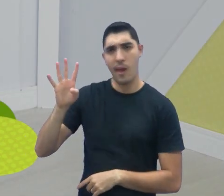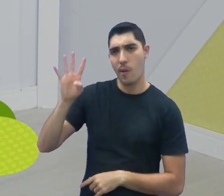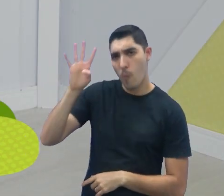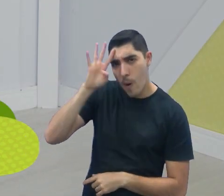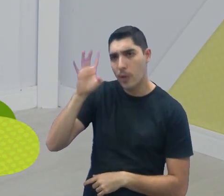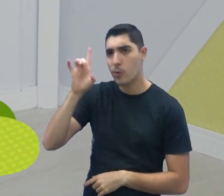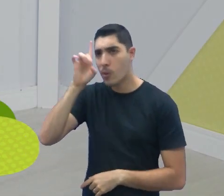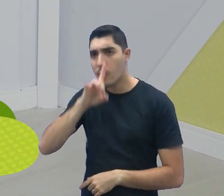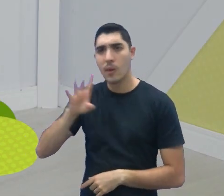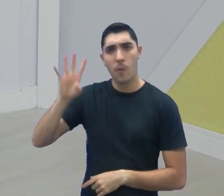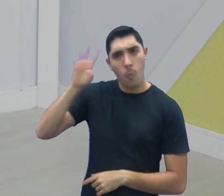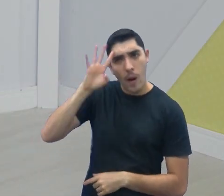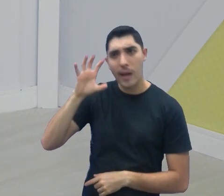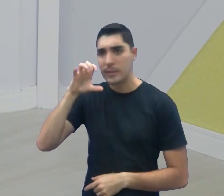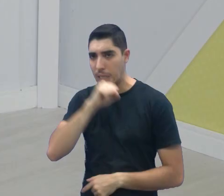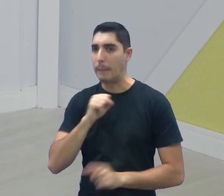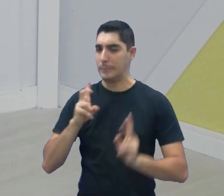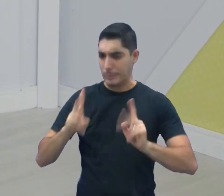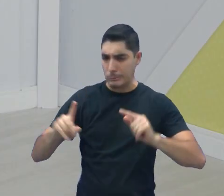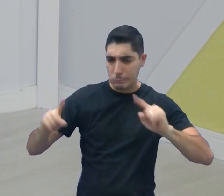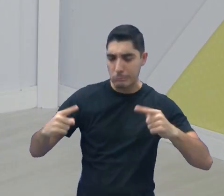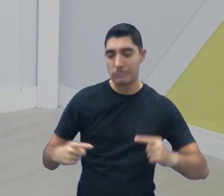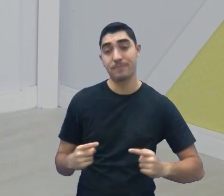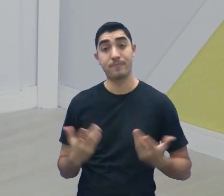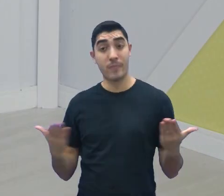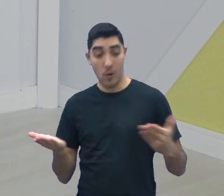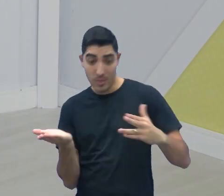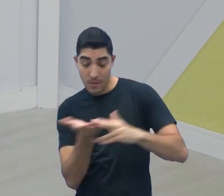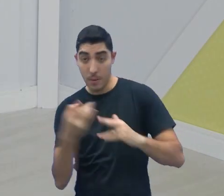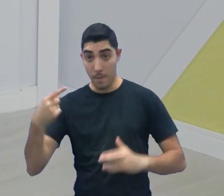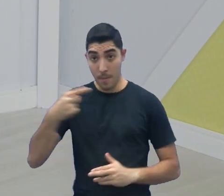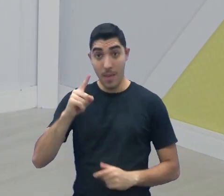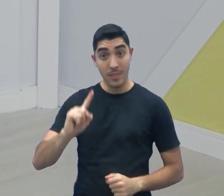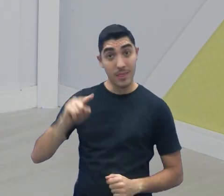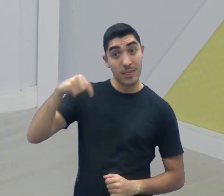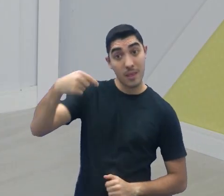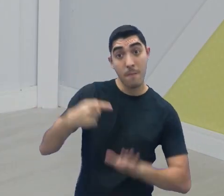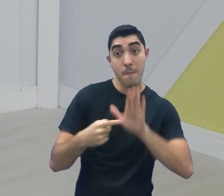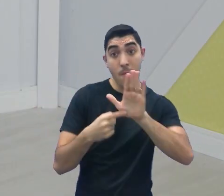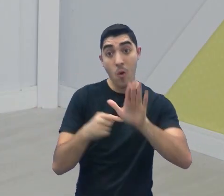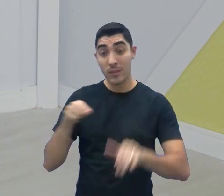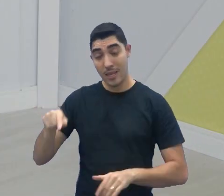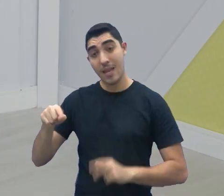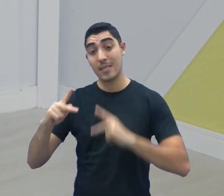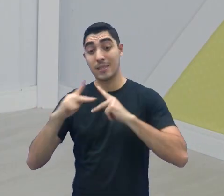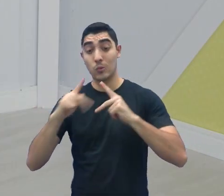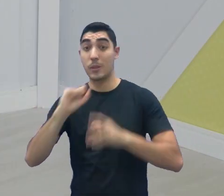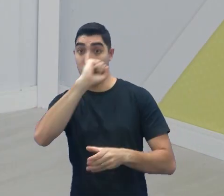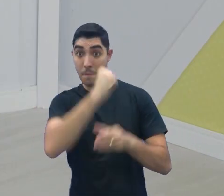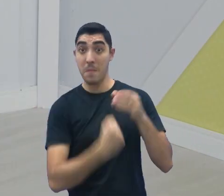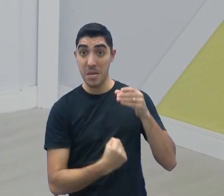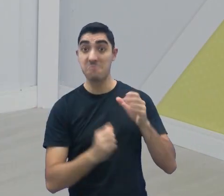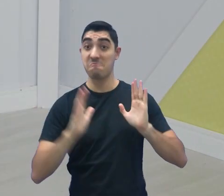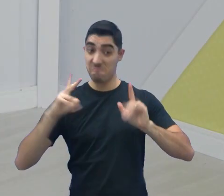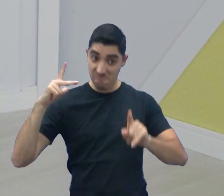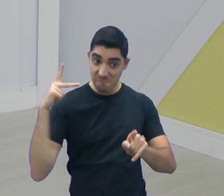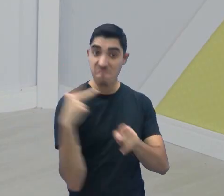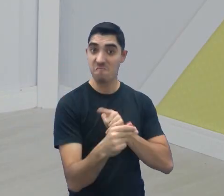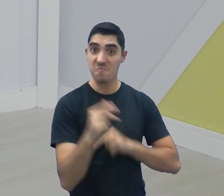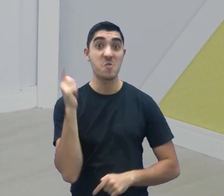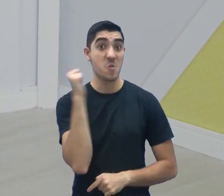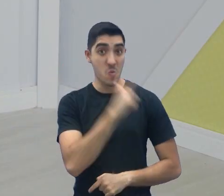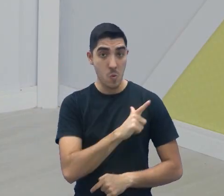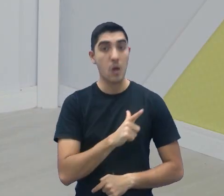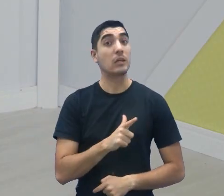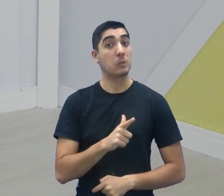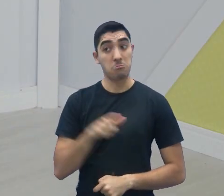tem descanso, tá certo? A gente vai para o primeiro intervalo do dia. Na volta, as informações do São José Basquetebol, que venceu mais uma e olha, teve